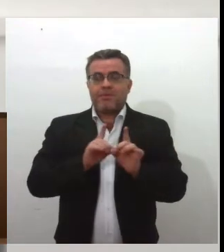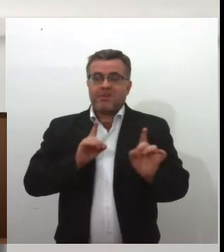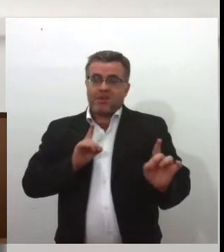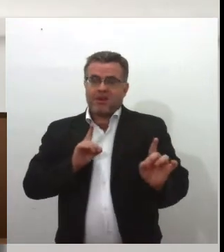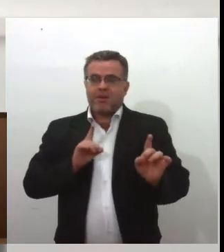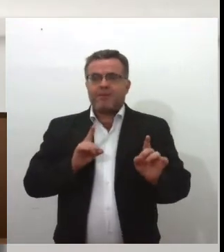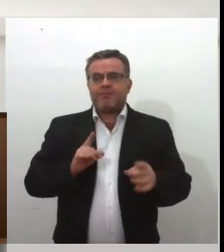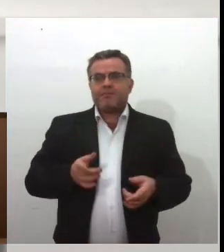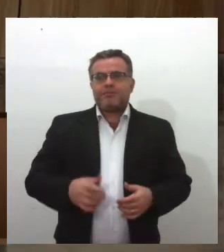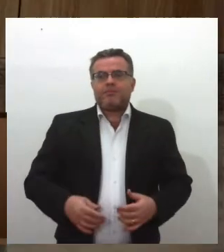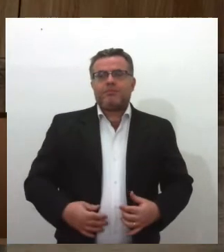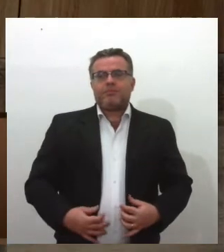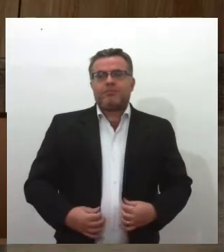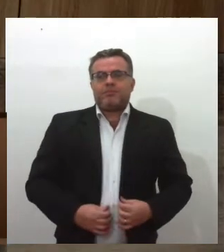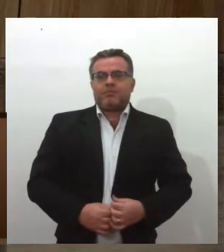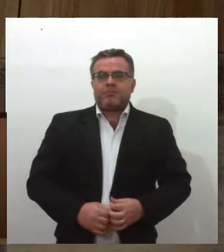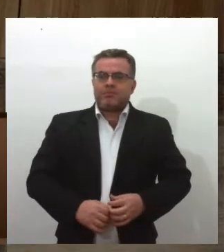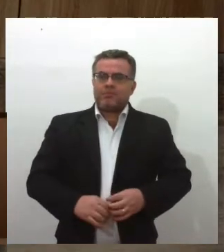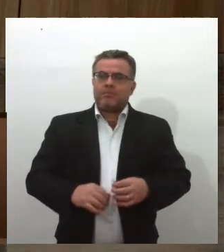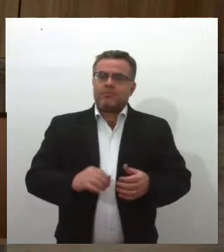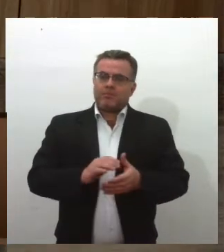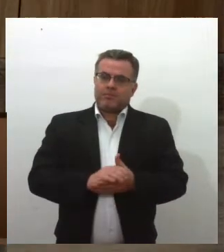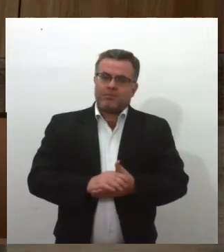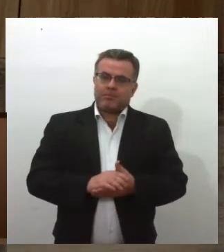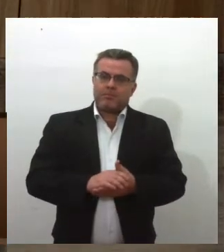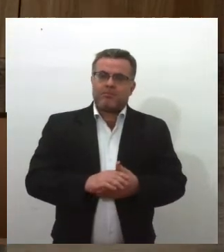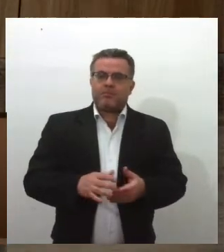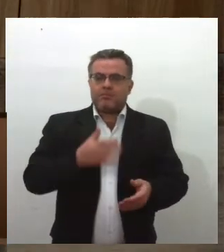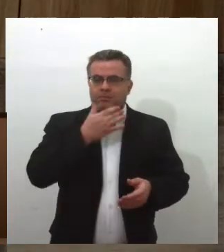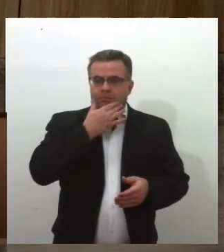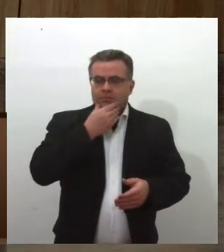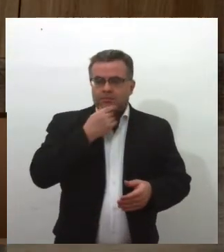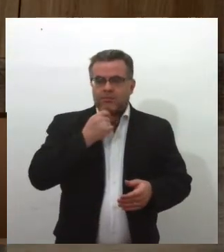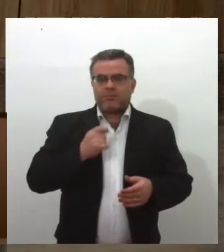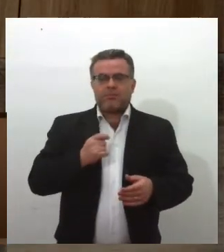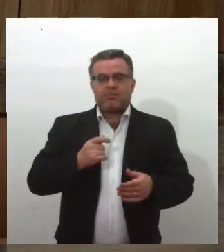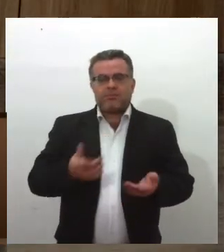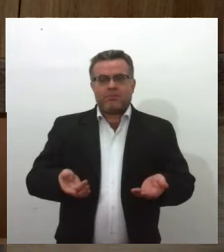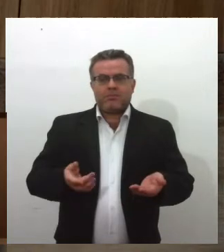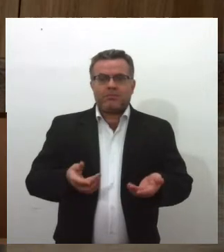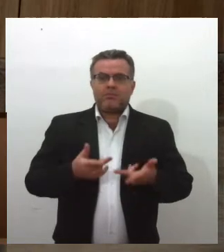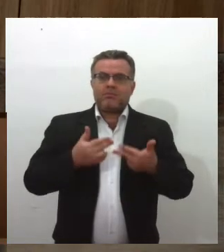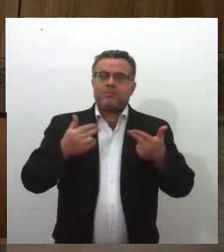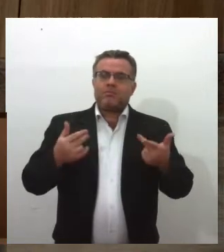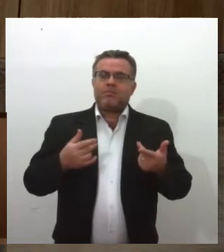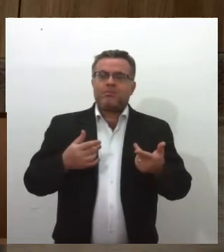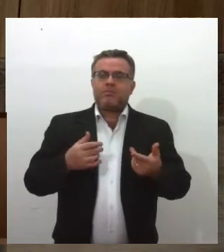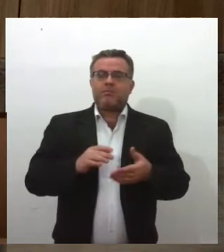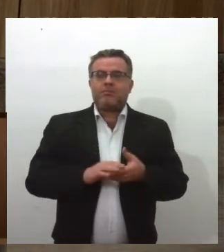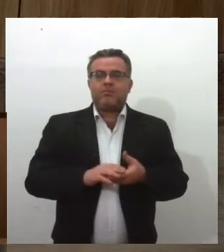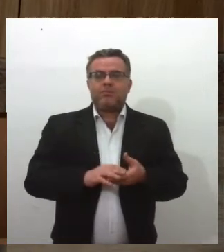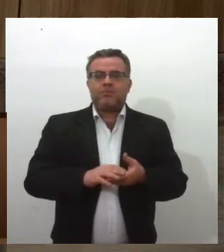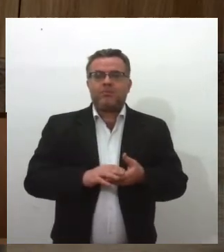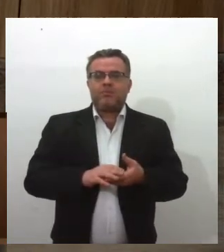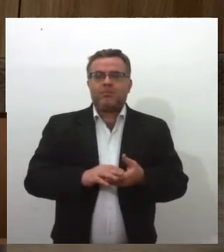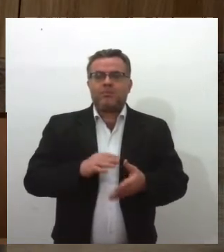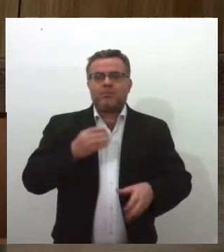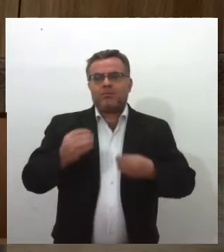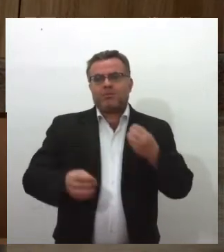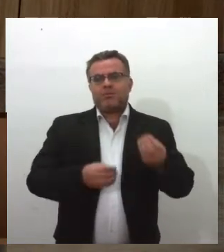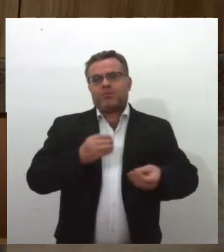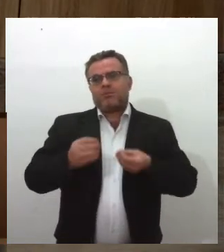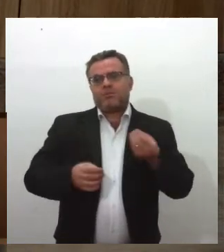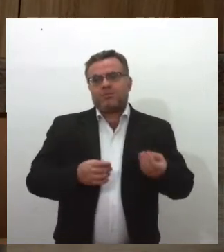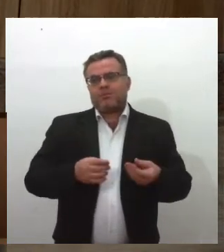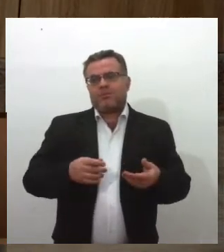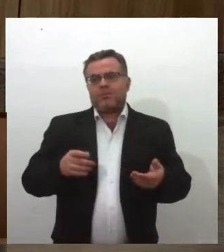saúde. Você falou da masculinidade tóxica um pouquinho antes. Até onde ela é um elemento a